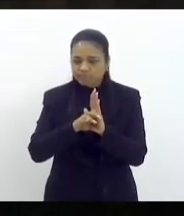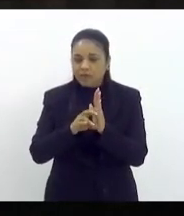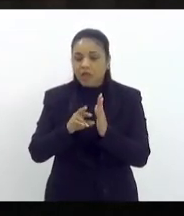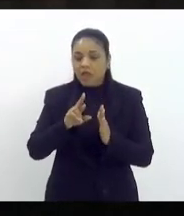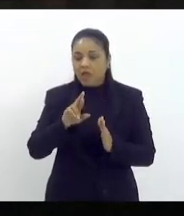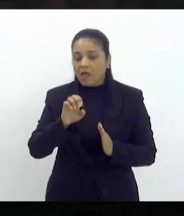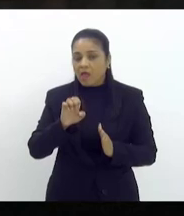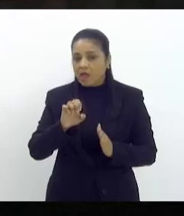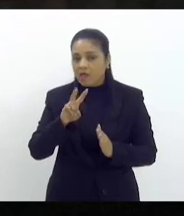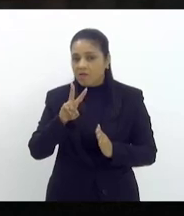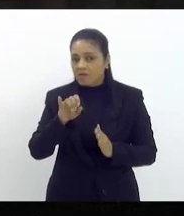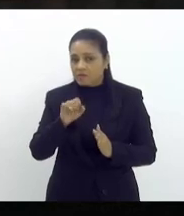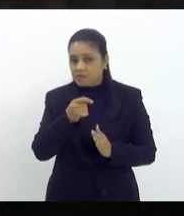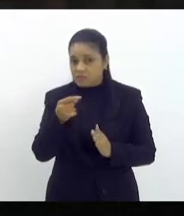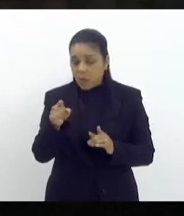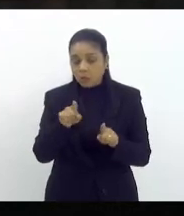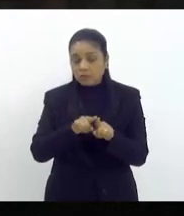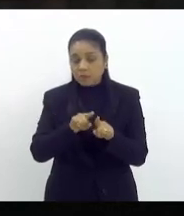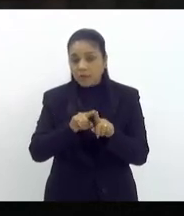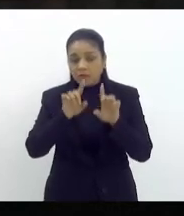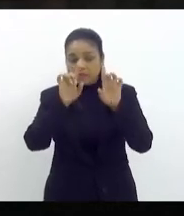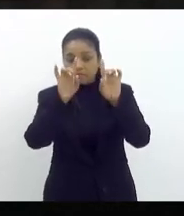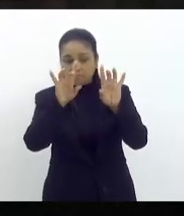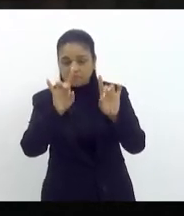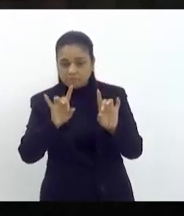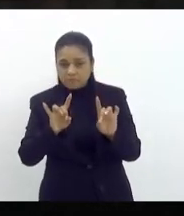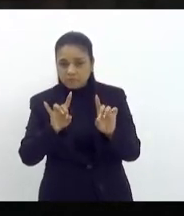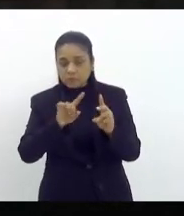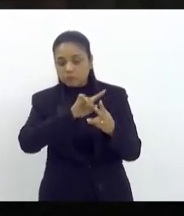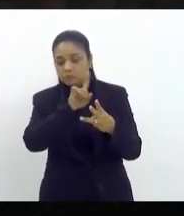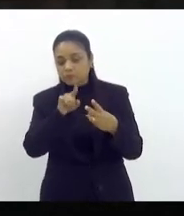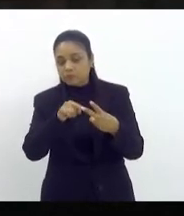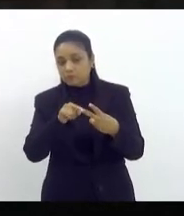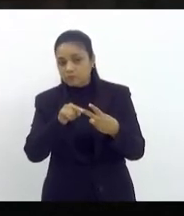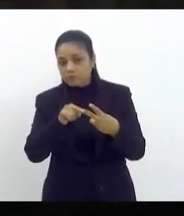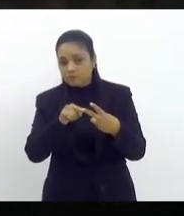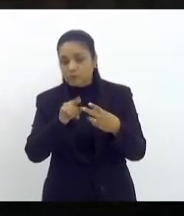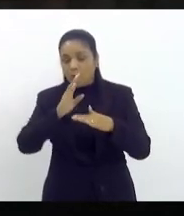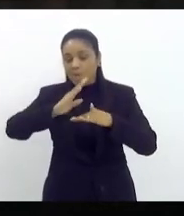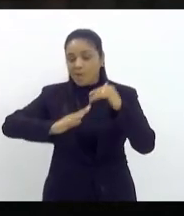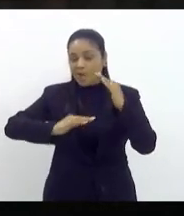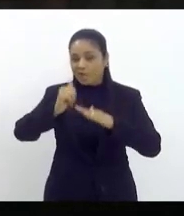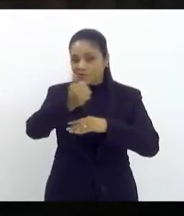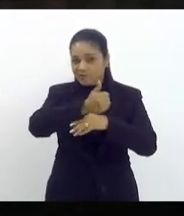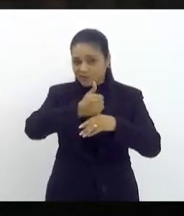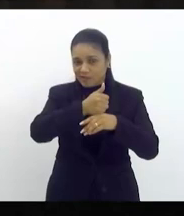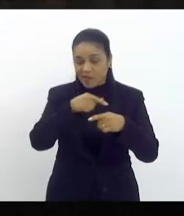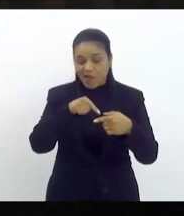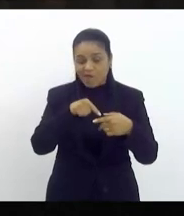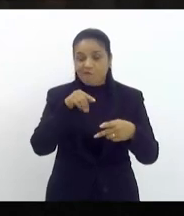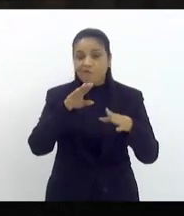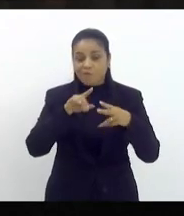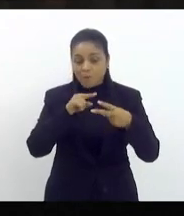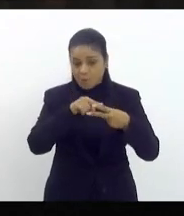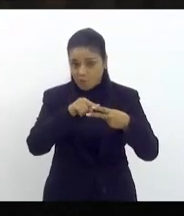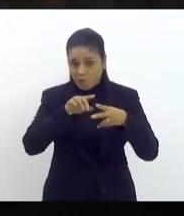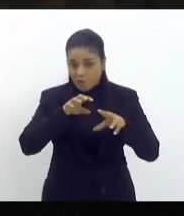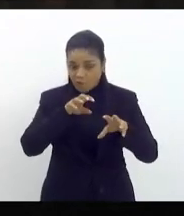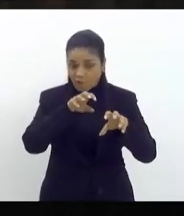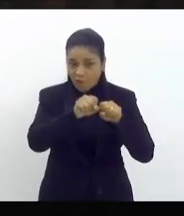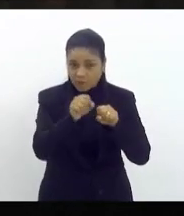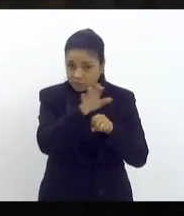ser aquele que se especializa numa área profissionalizante é por isso que existe a formação geral e existe também os cursos